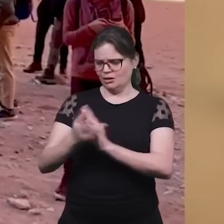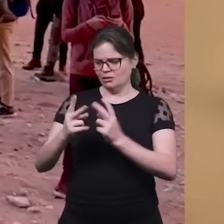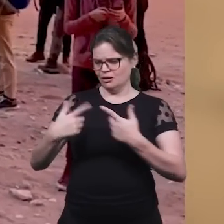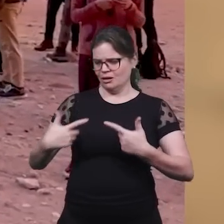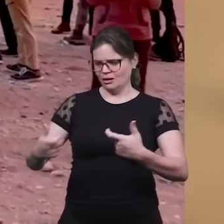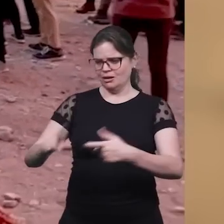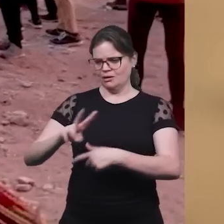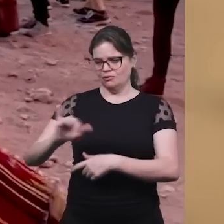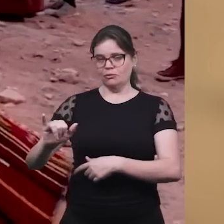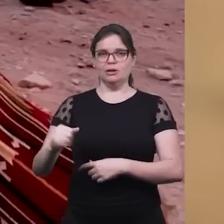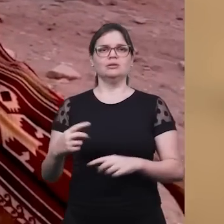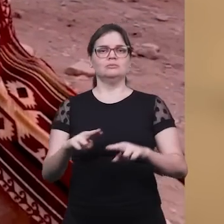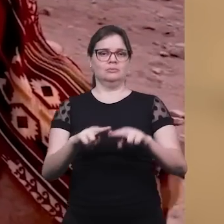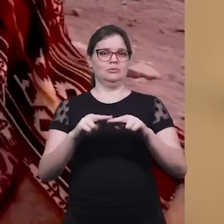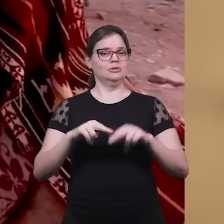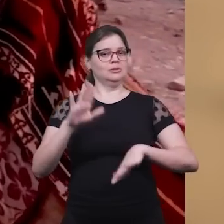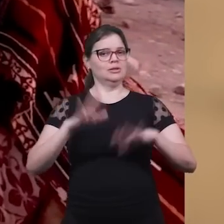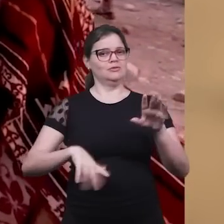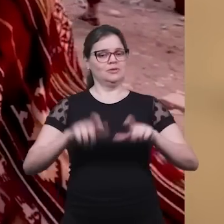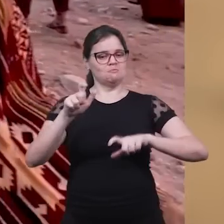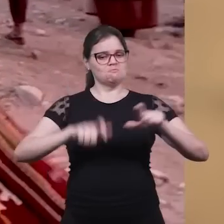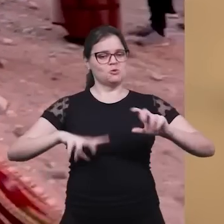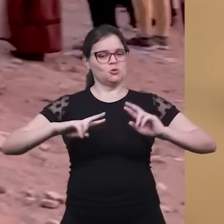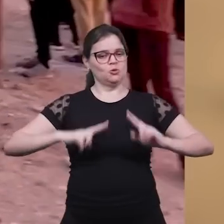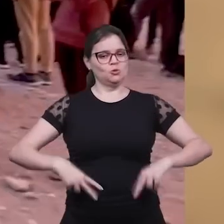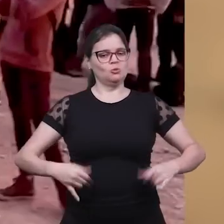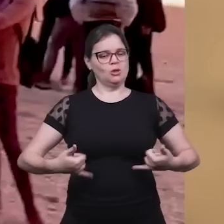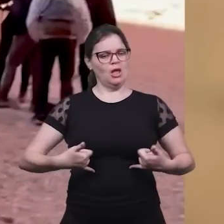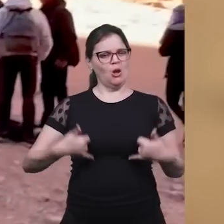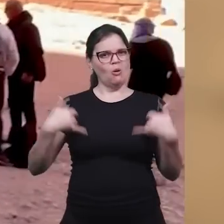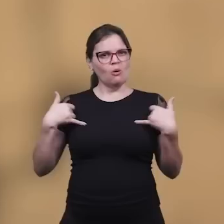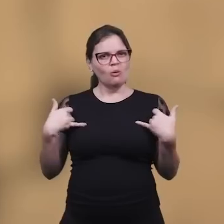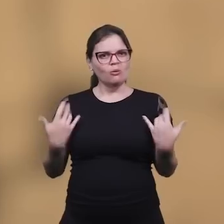homem, o orgulho, não importa a posição que a